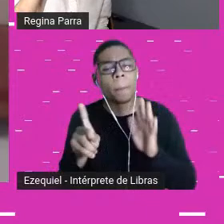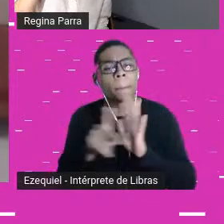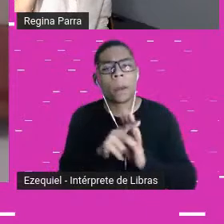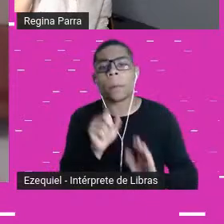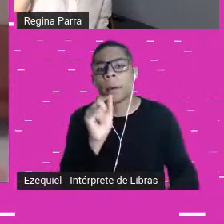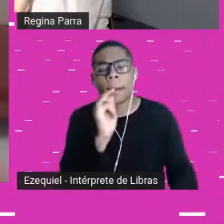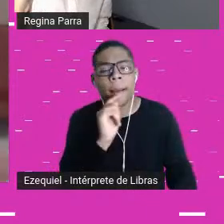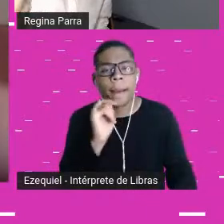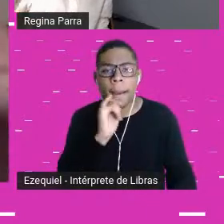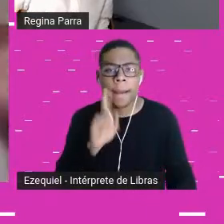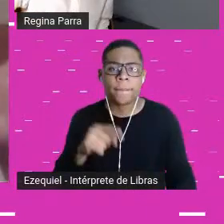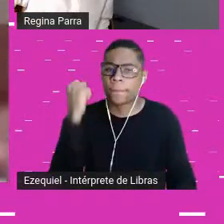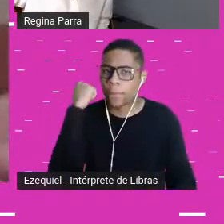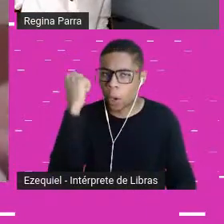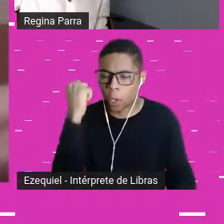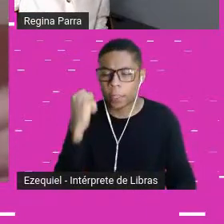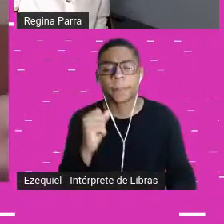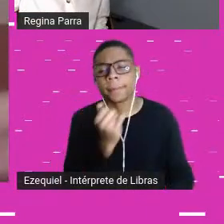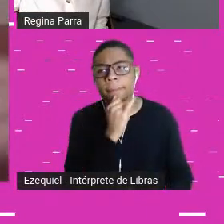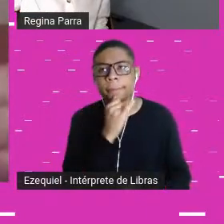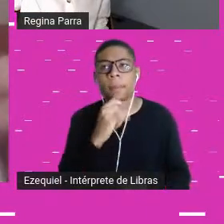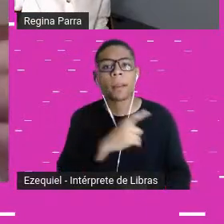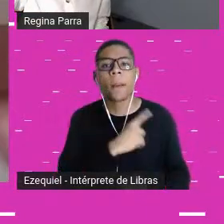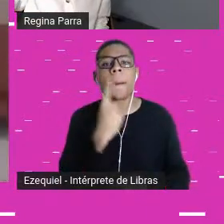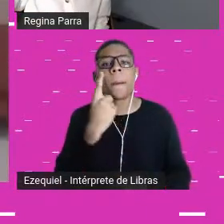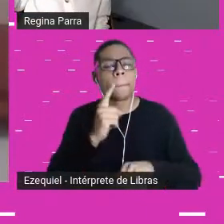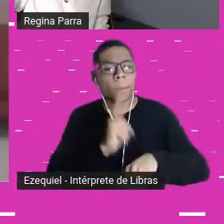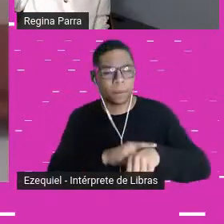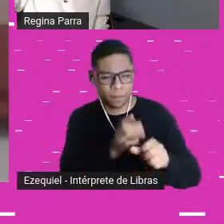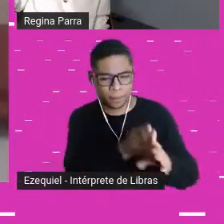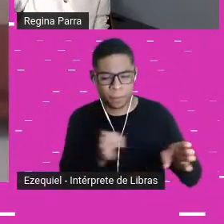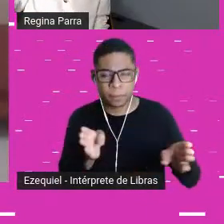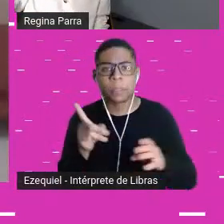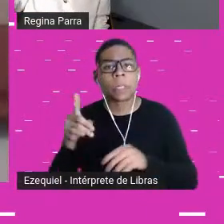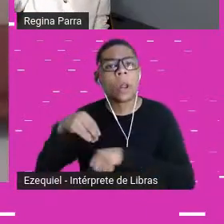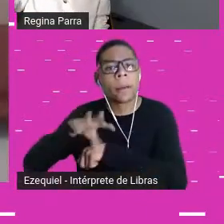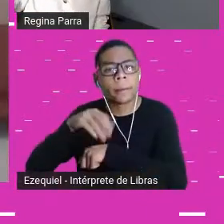não poderia... Ele ia até um momento na orientação